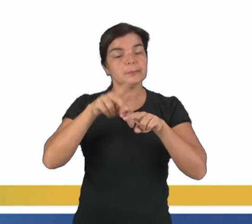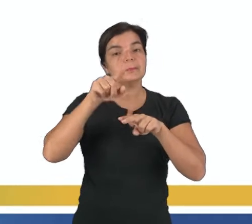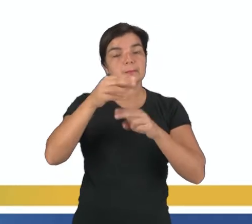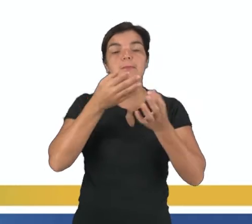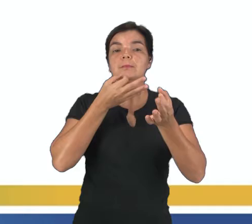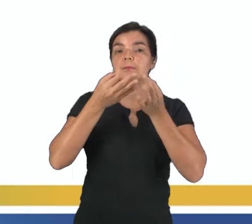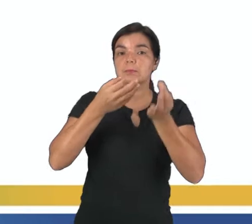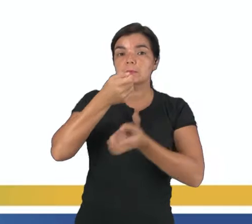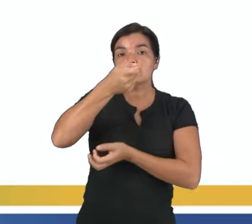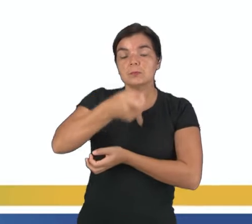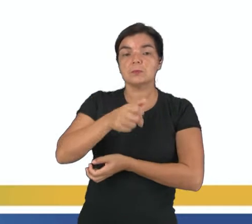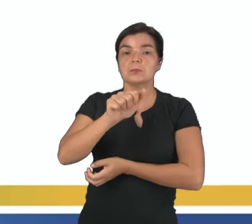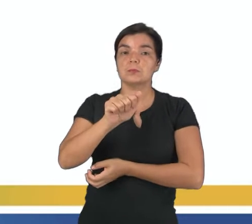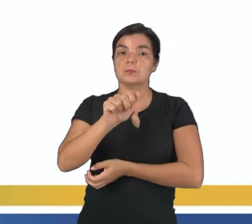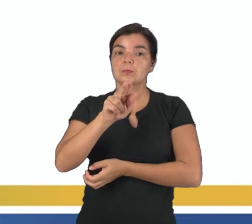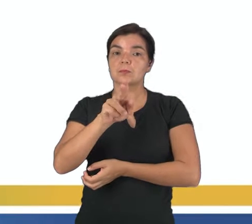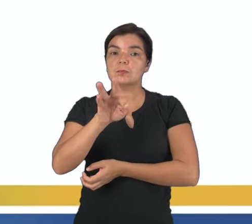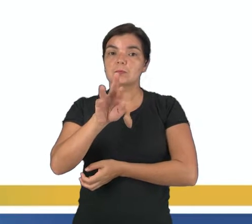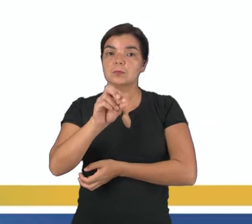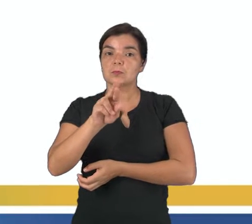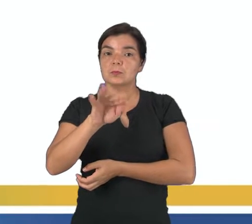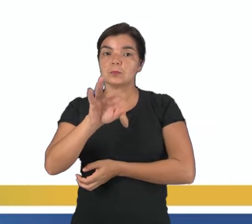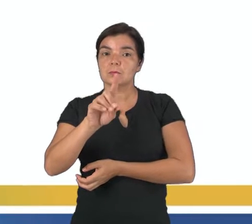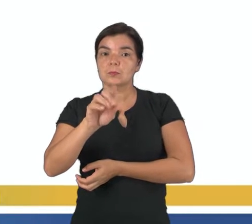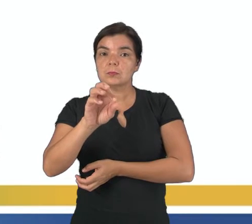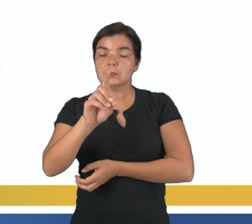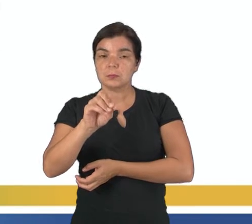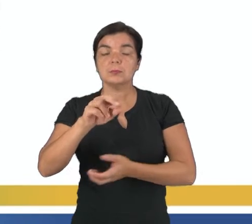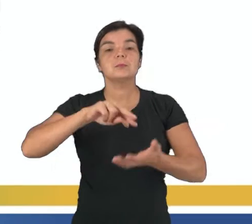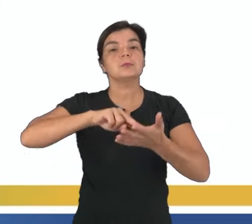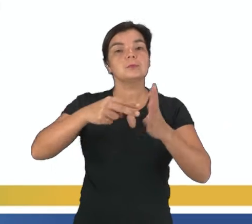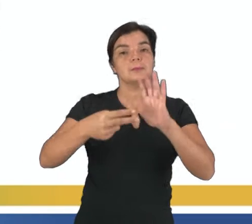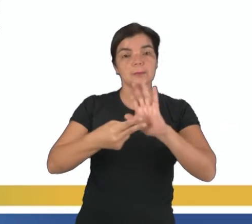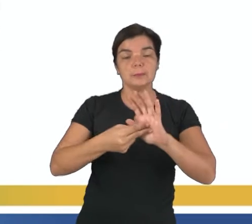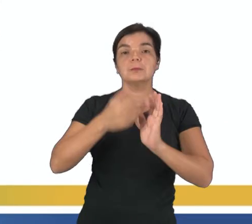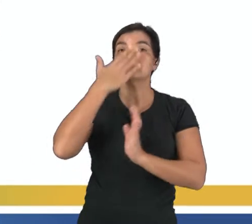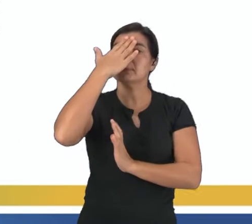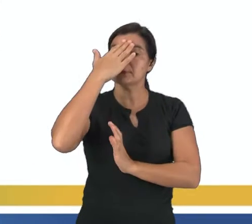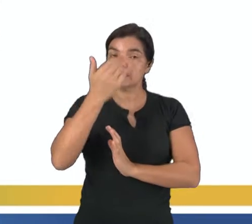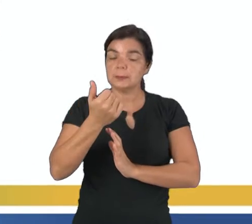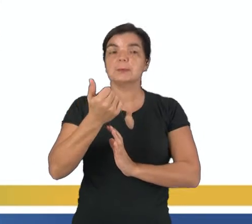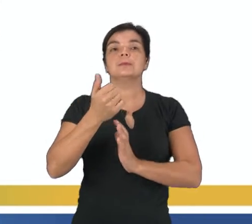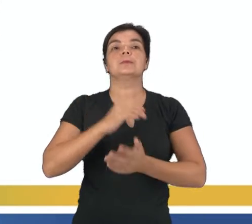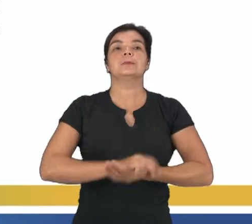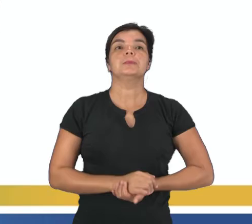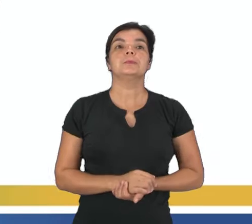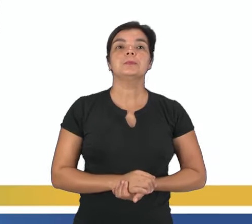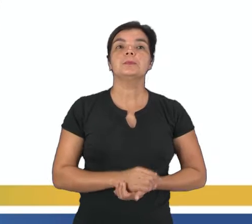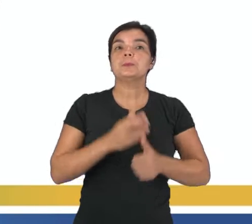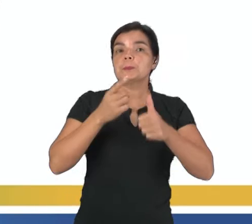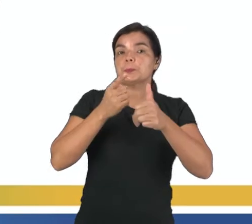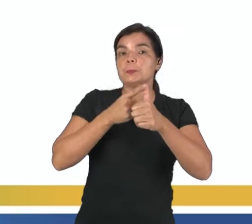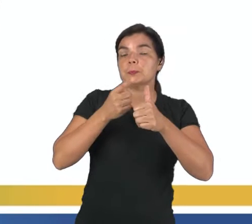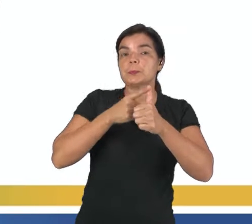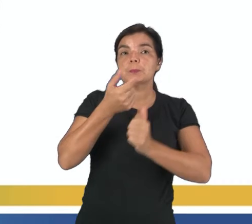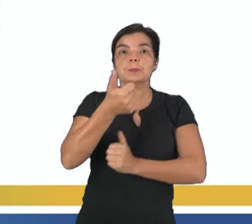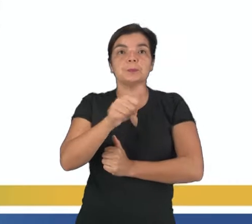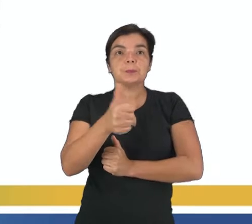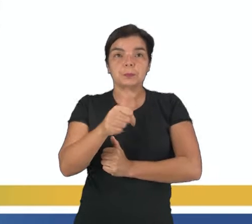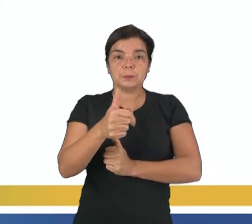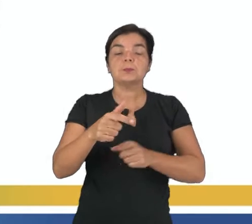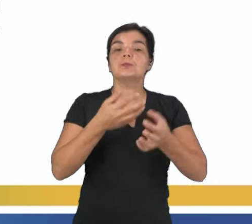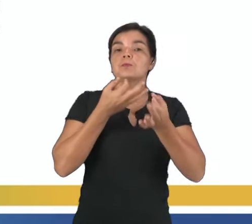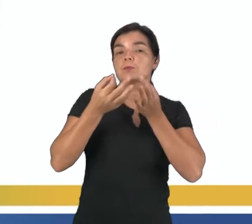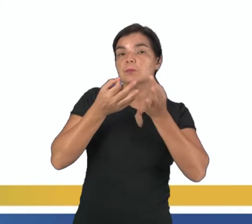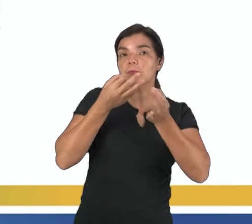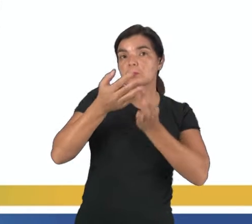de autoridade são autoridades em determinado assunto. Em primeiro lugar, para avaliar um argumento de autoridade,